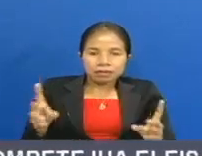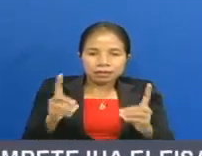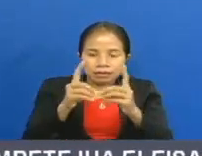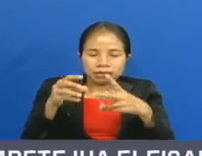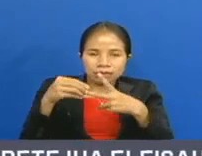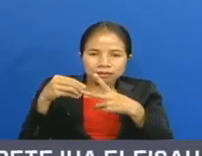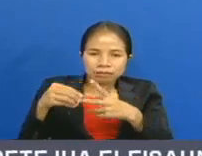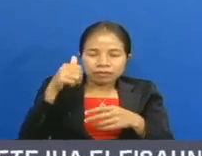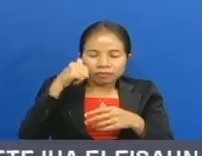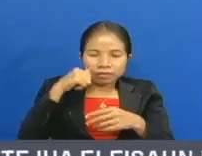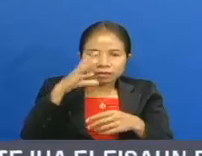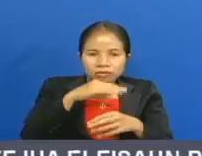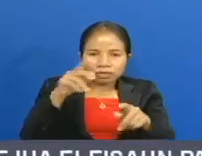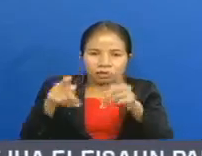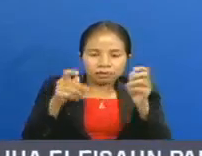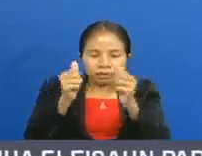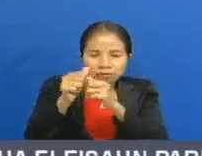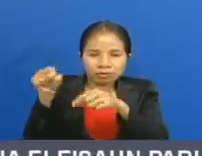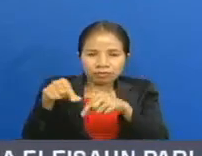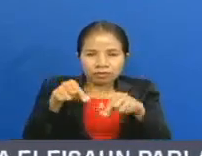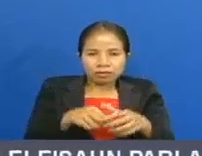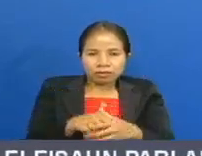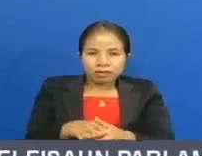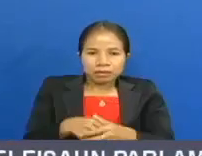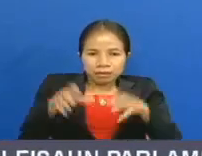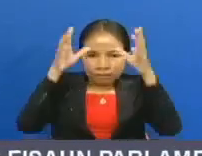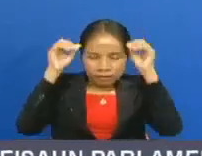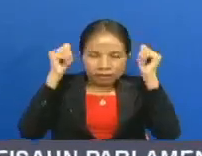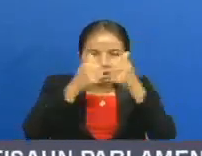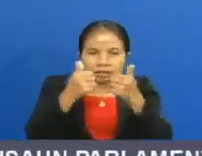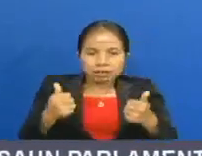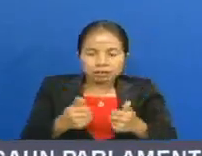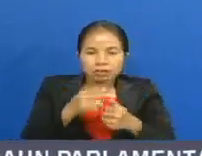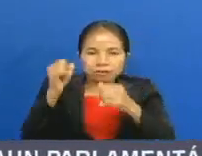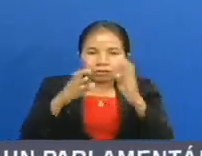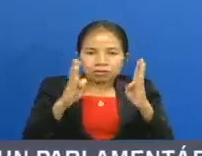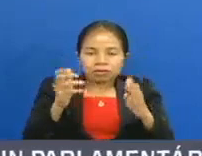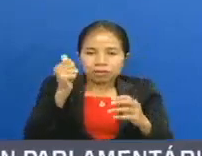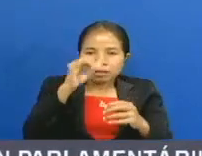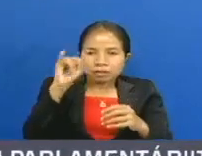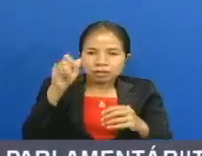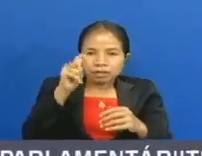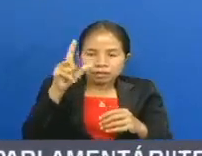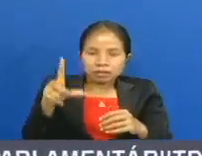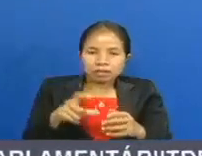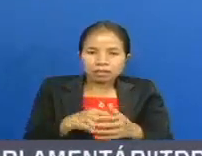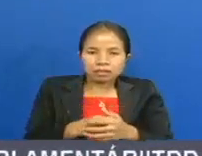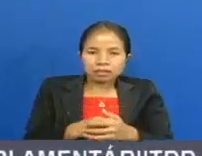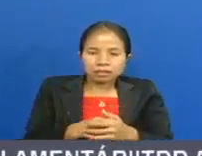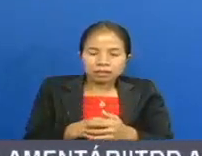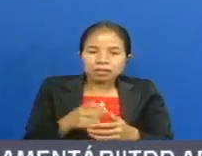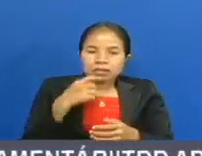Liliu, feto, hemodeficiência. Presidente da Associação Jornalista Timor-Leste, AGTL, Zivonia